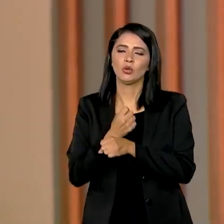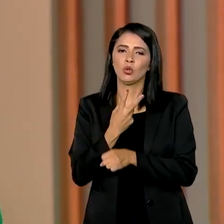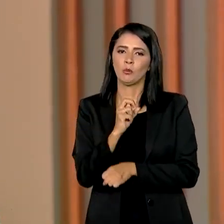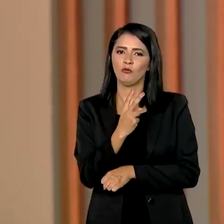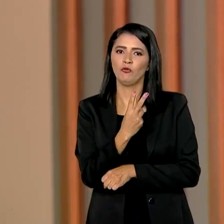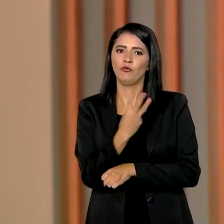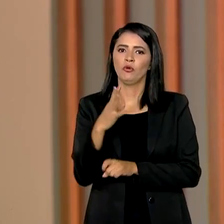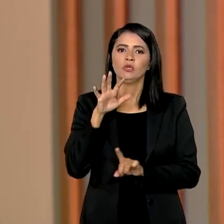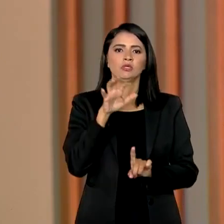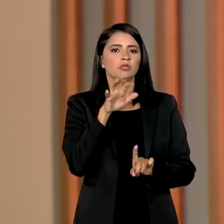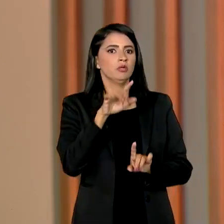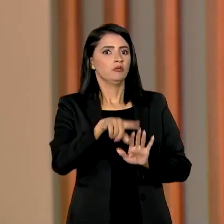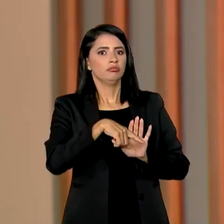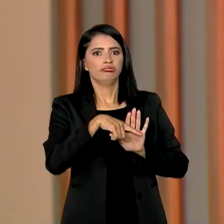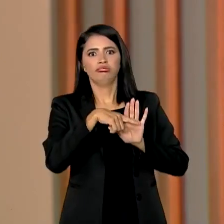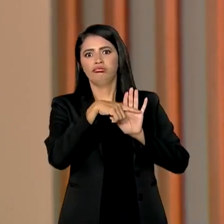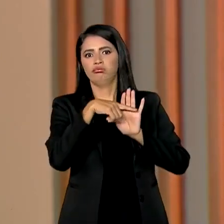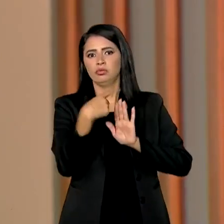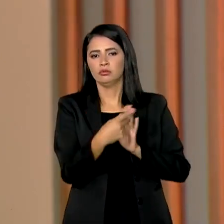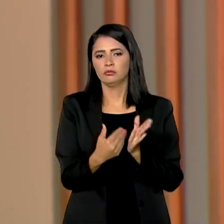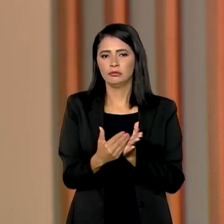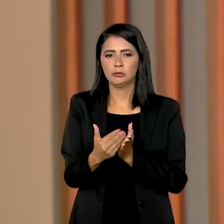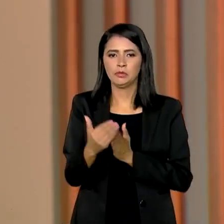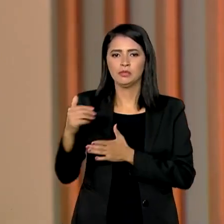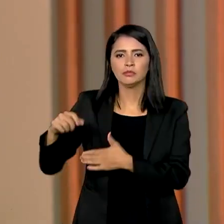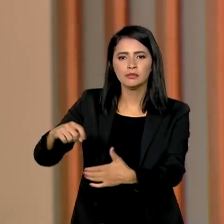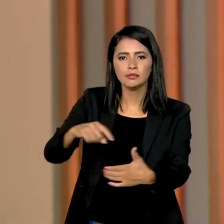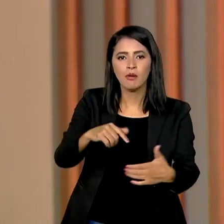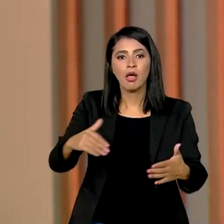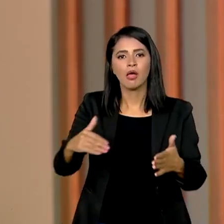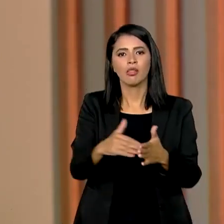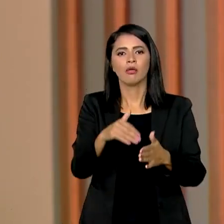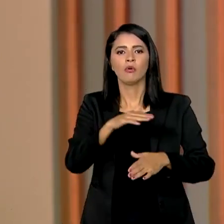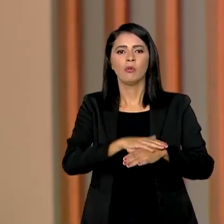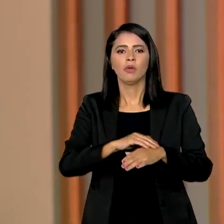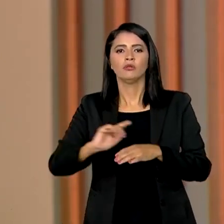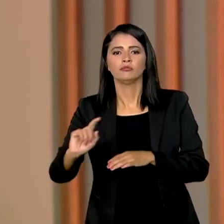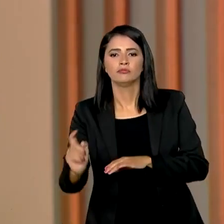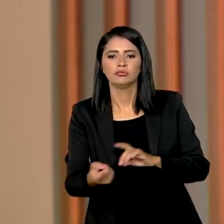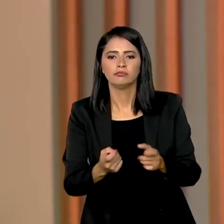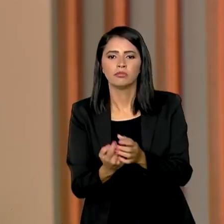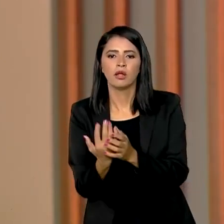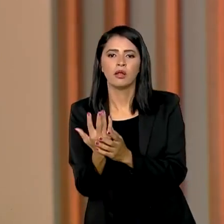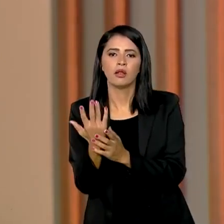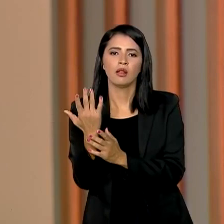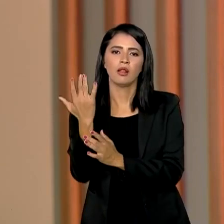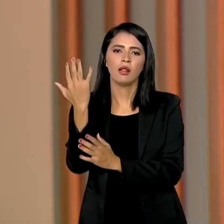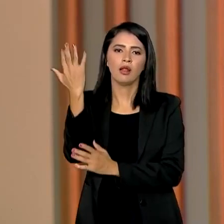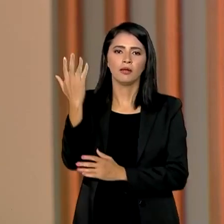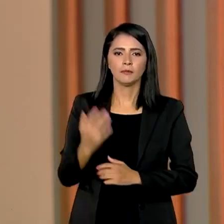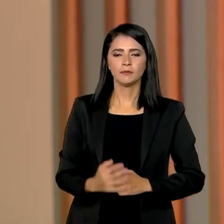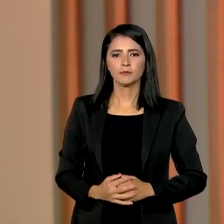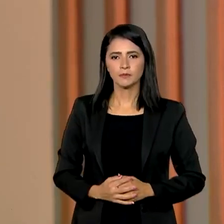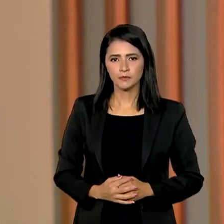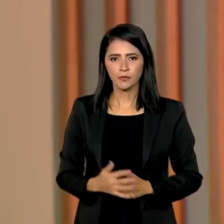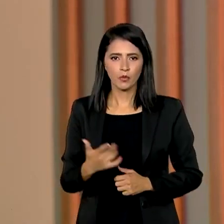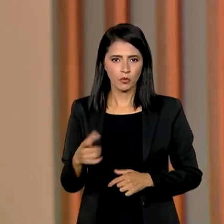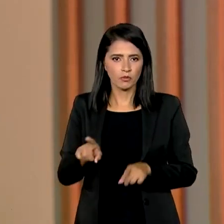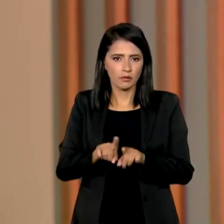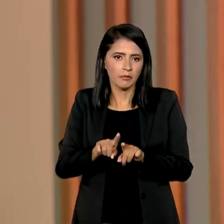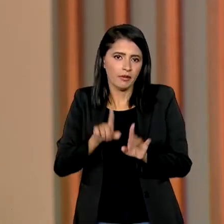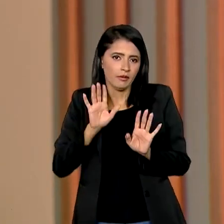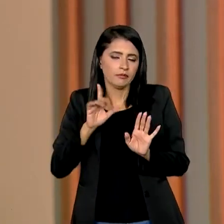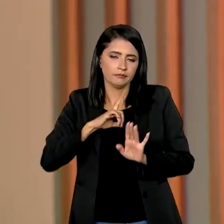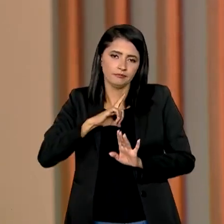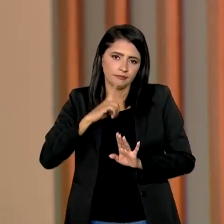teve influência negativa desde o início do plantio até as fases de desenvolvimento das lavouras. Por outro lado,